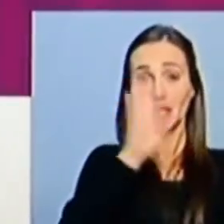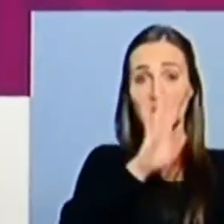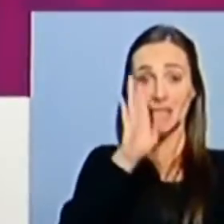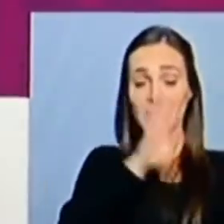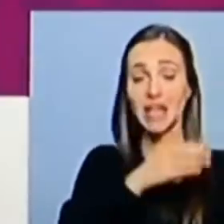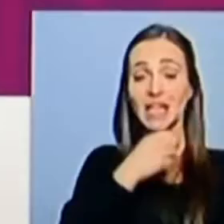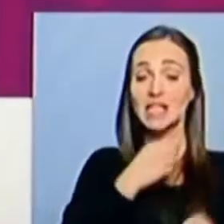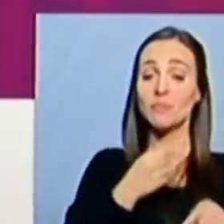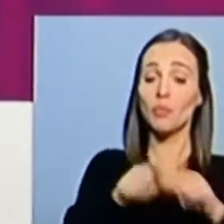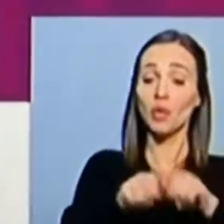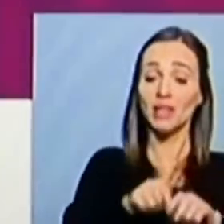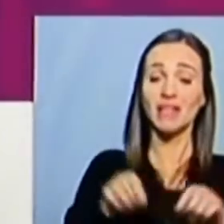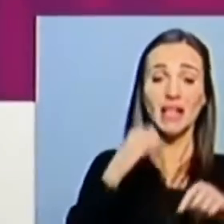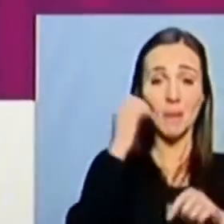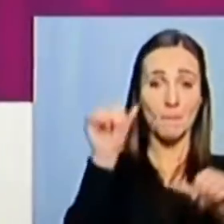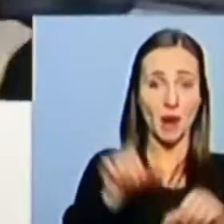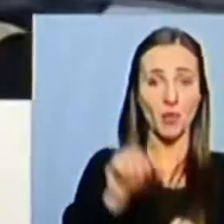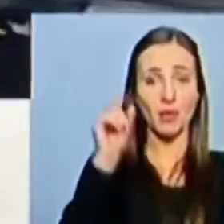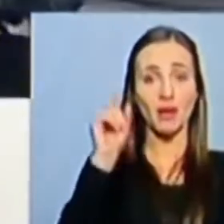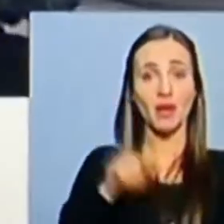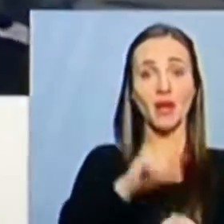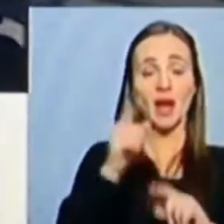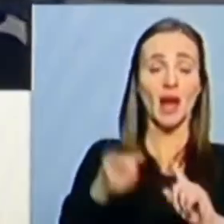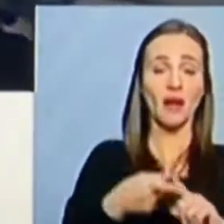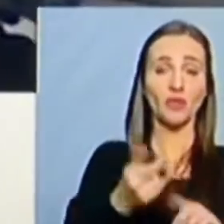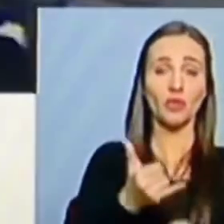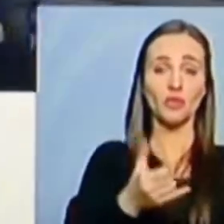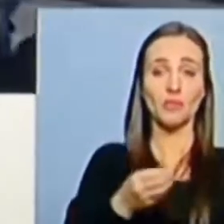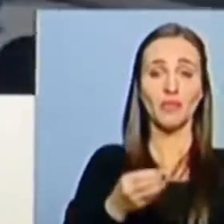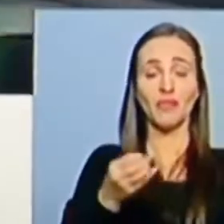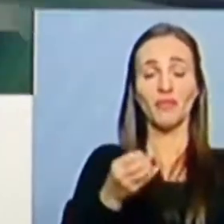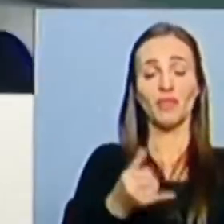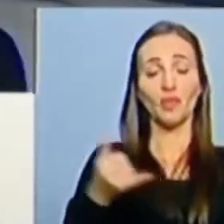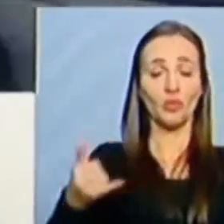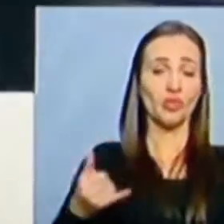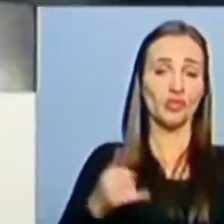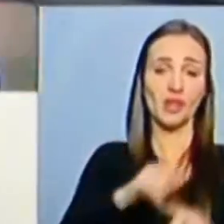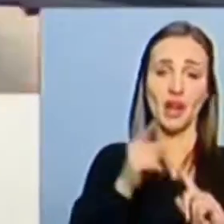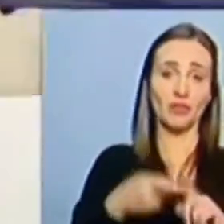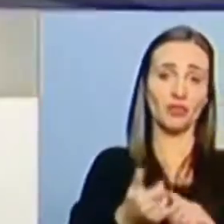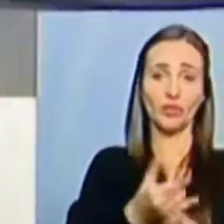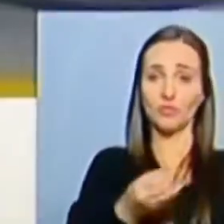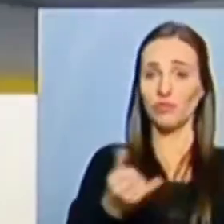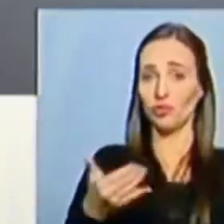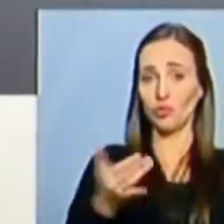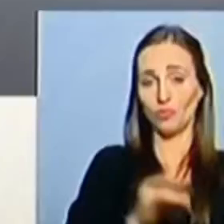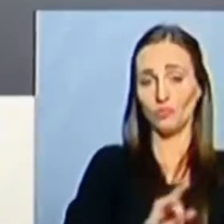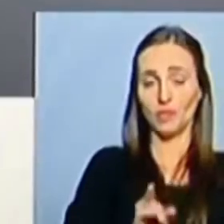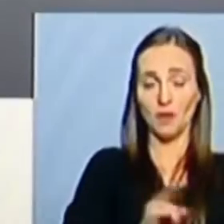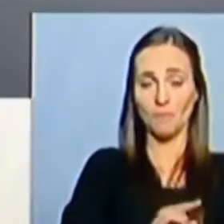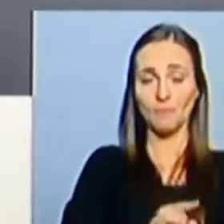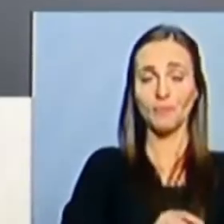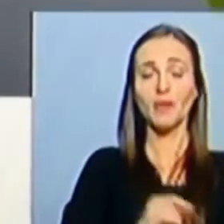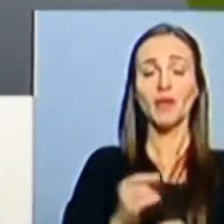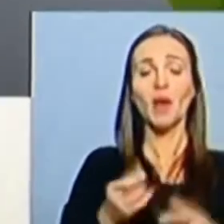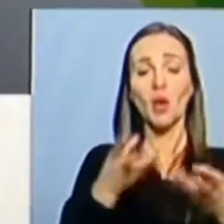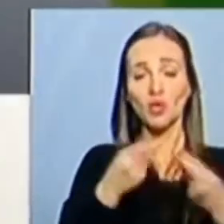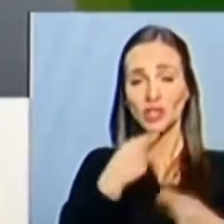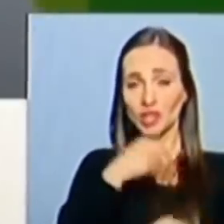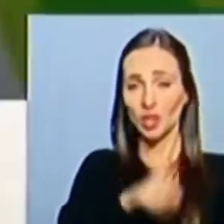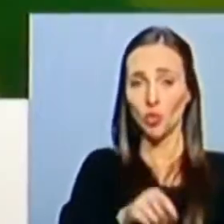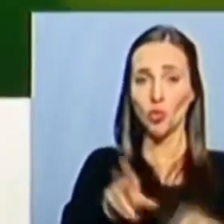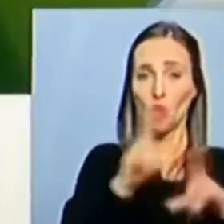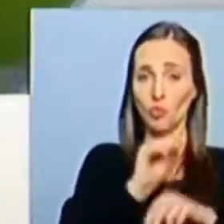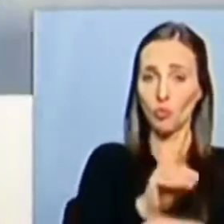temos três política aqui hoje é 21 com as contas do rio o novo banco e a tapo já custaram sete mil milhões